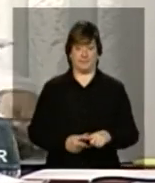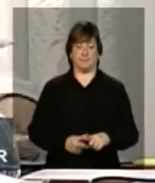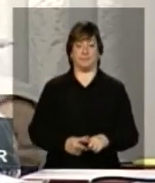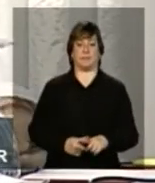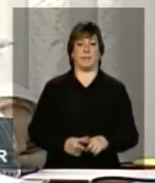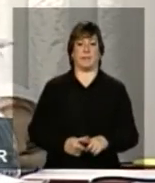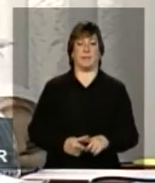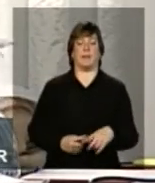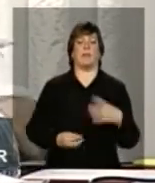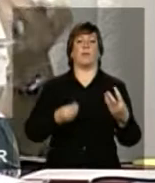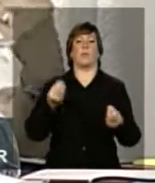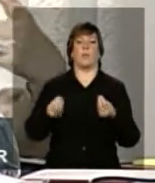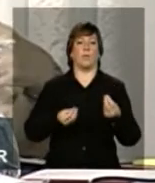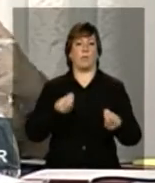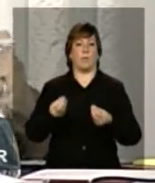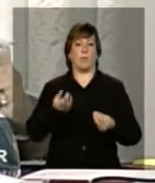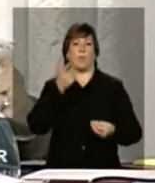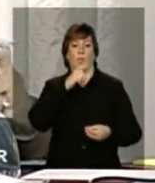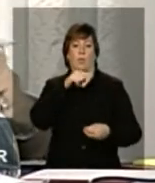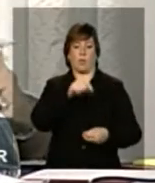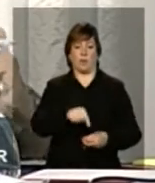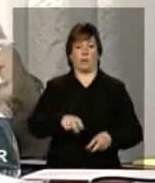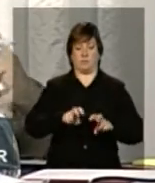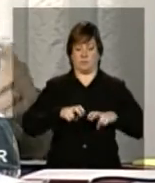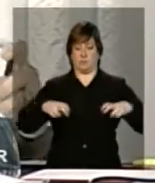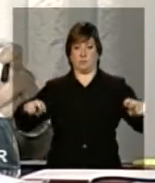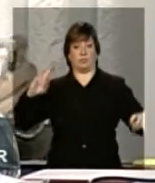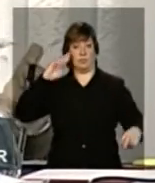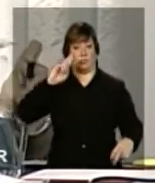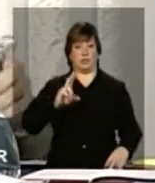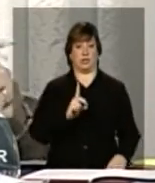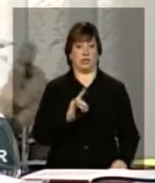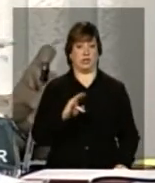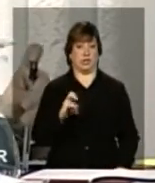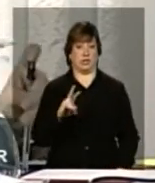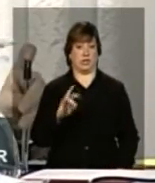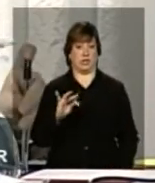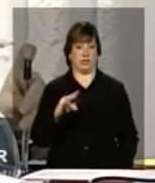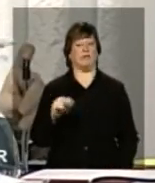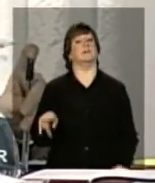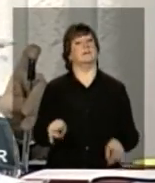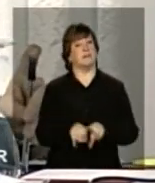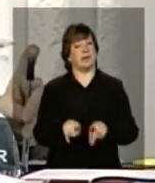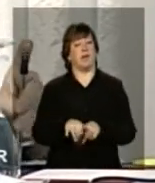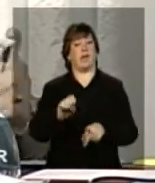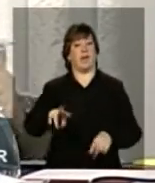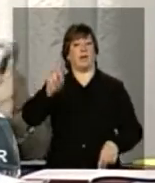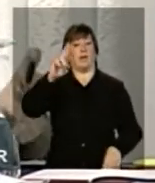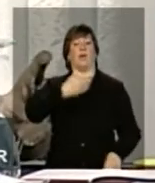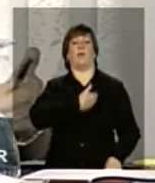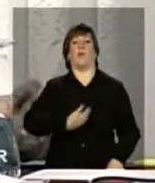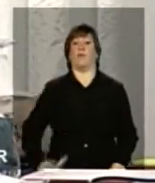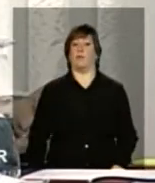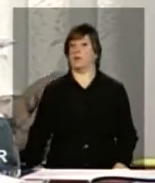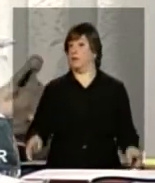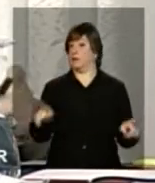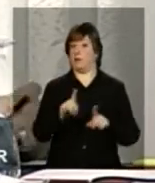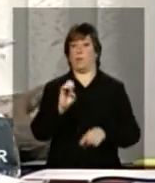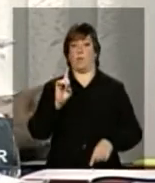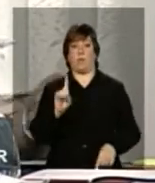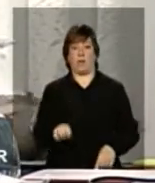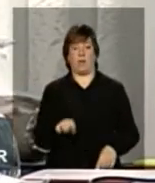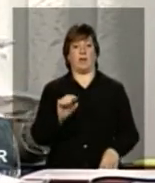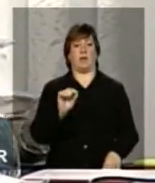decorrência disso, as mesas diretivas também são com representações governamentais, não são com